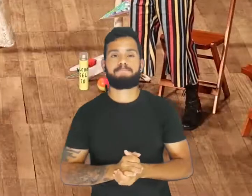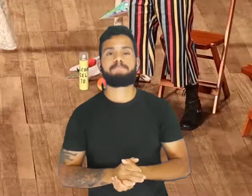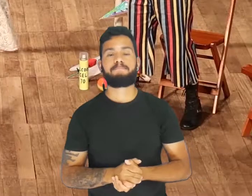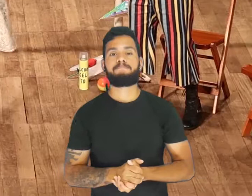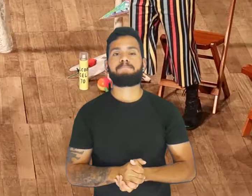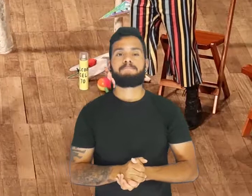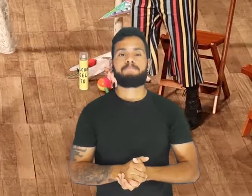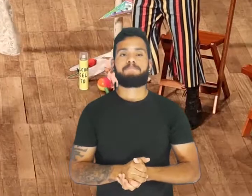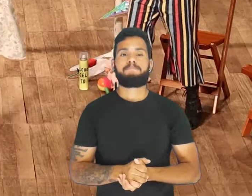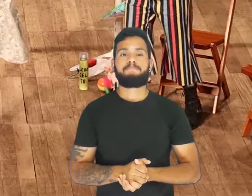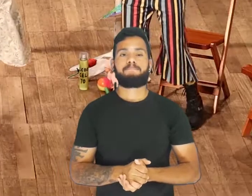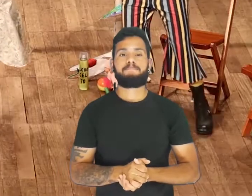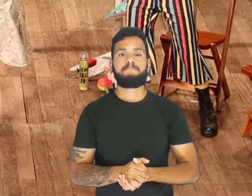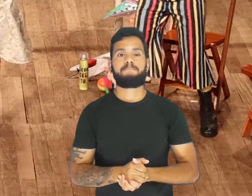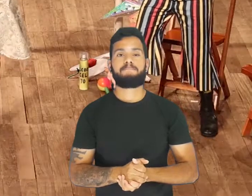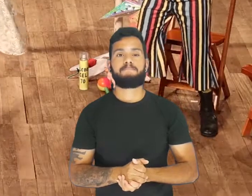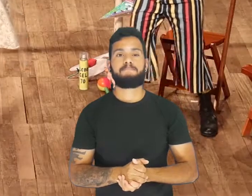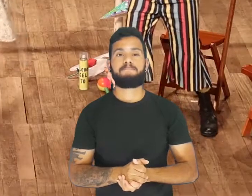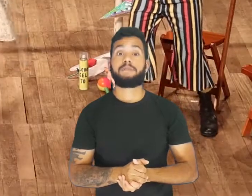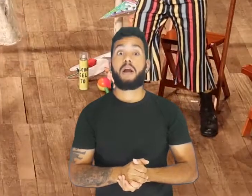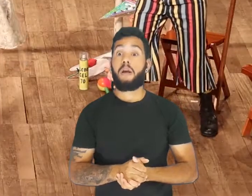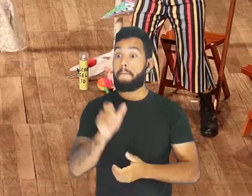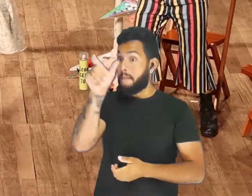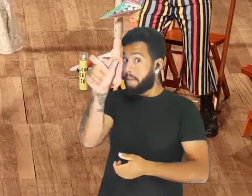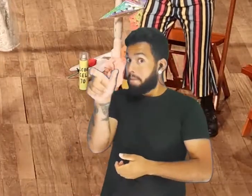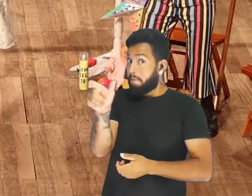enquanto. Só uma? É, vamos começar fácil. Tá, vai lá.